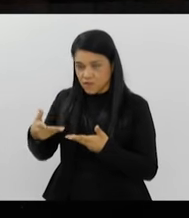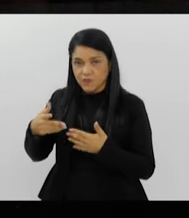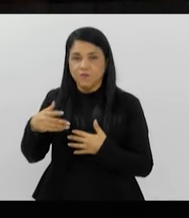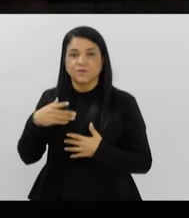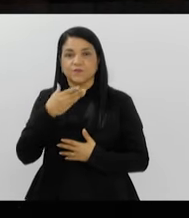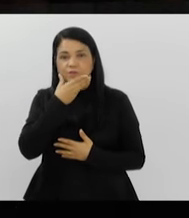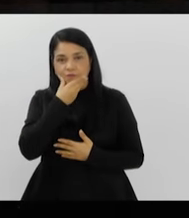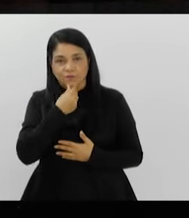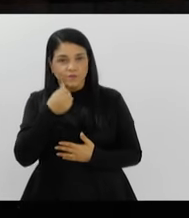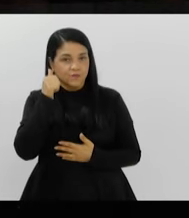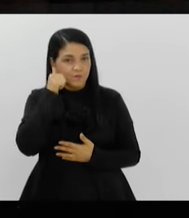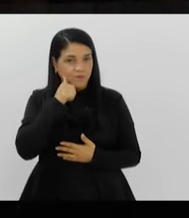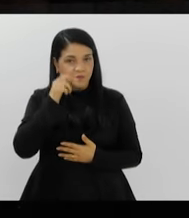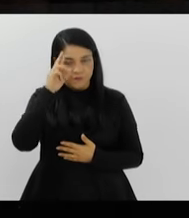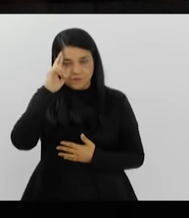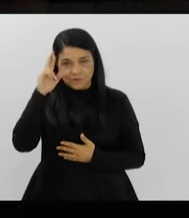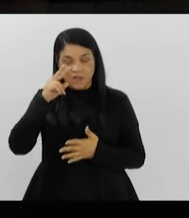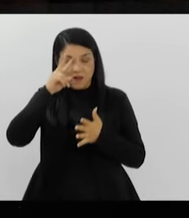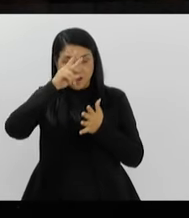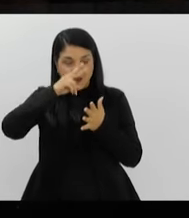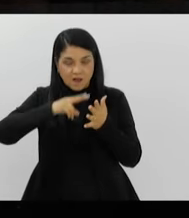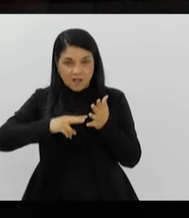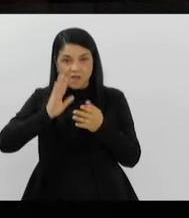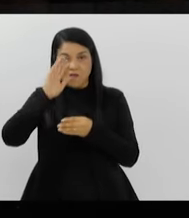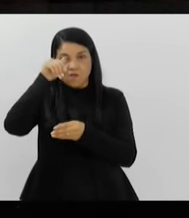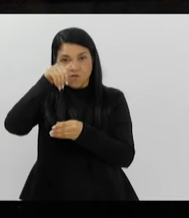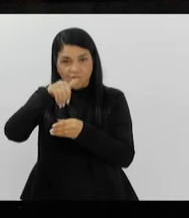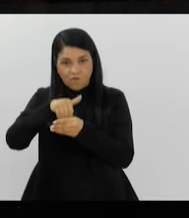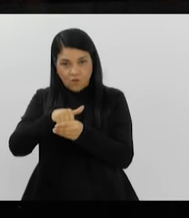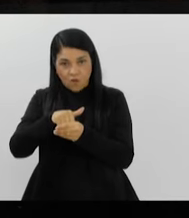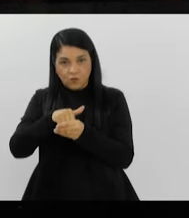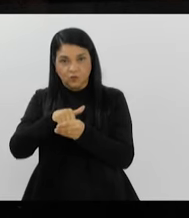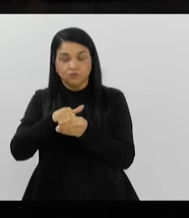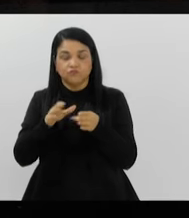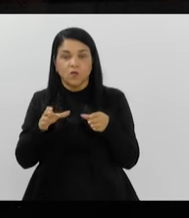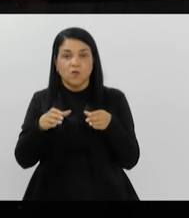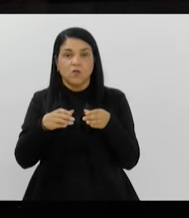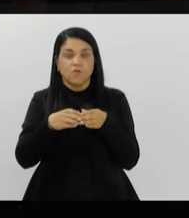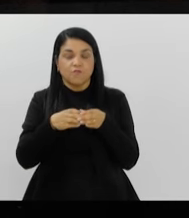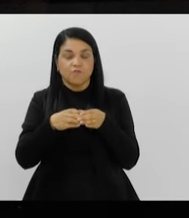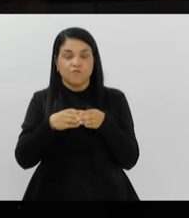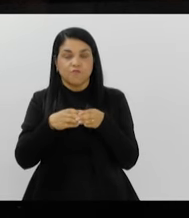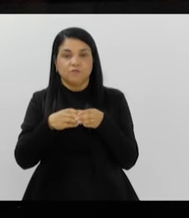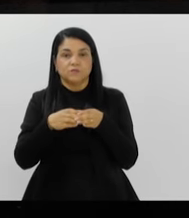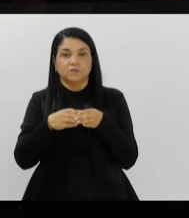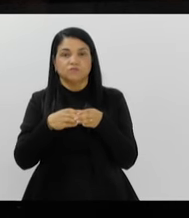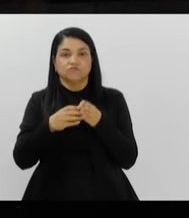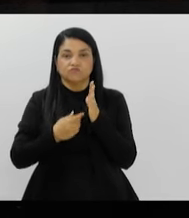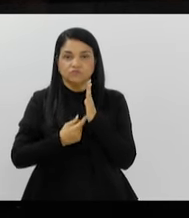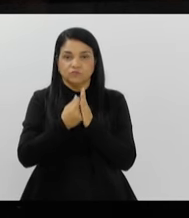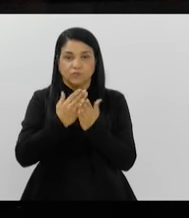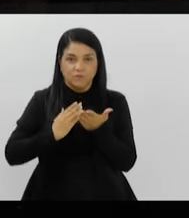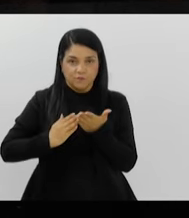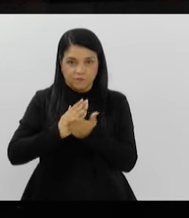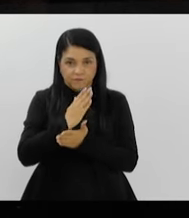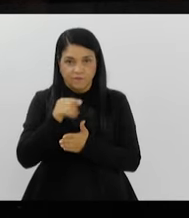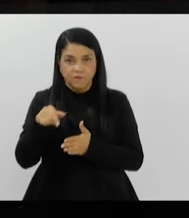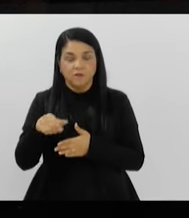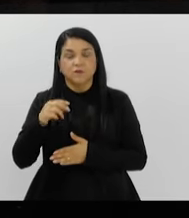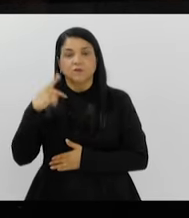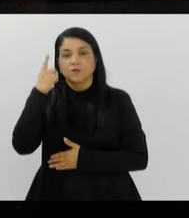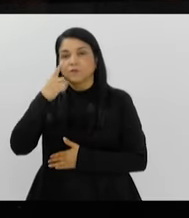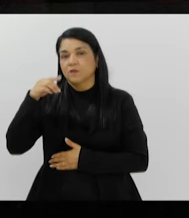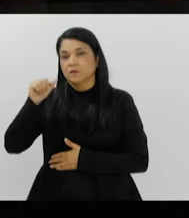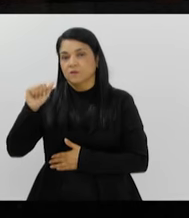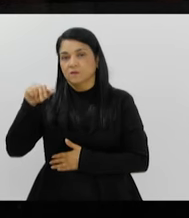lerem o voto aprovado na Comissão de Orçamento do deputado André